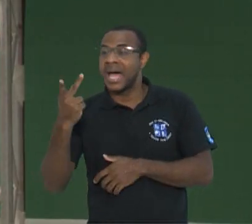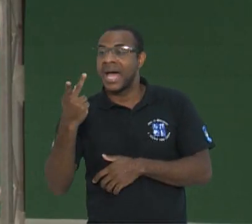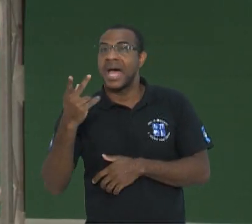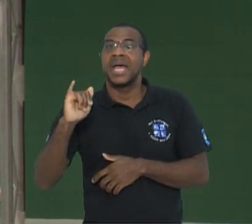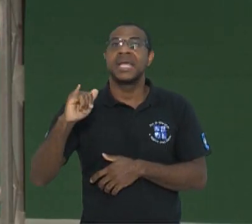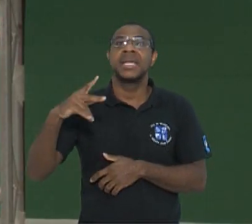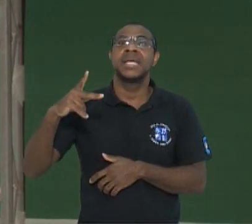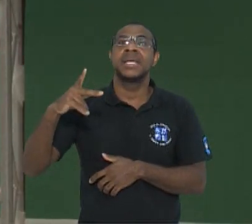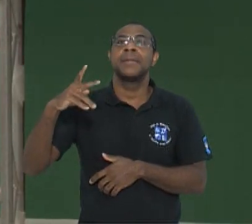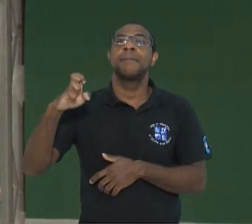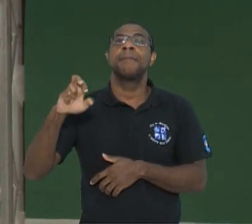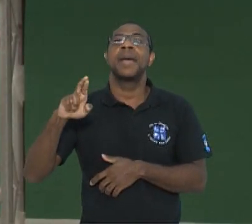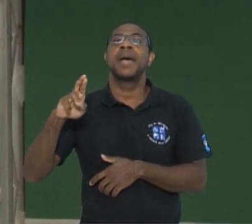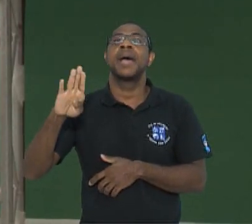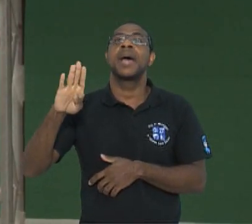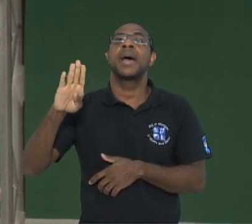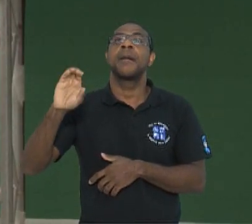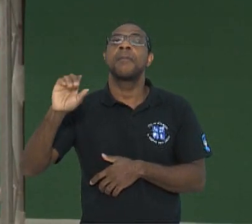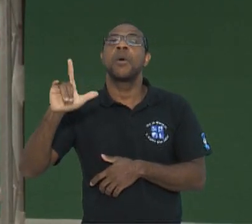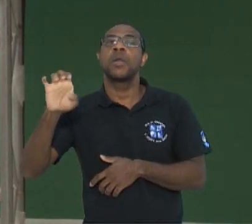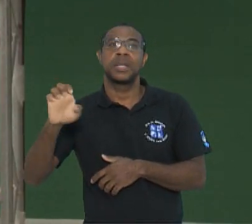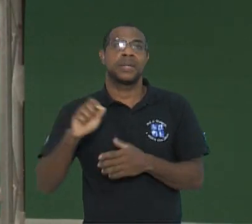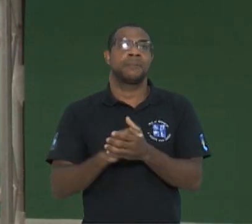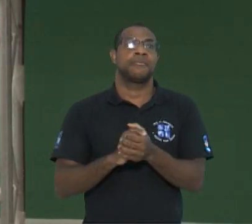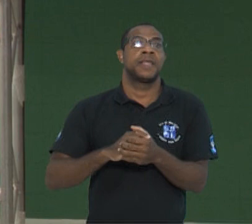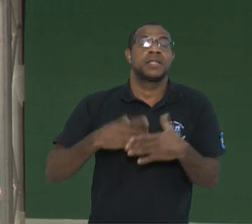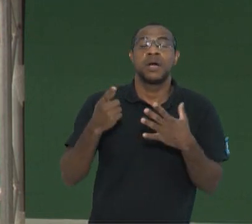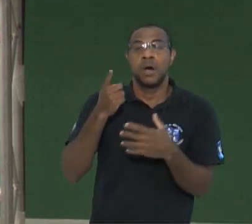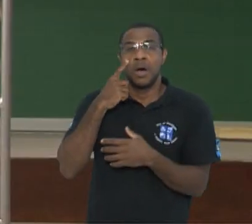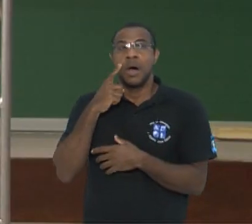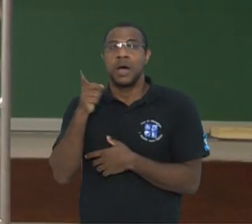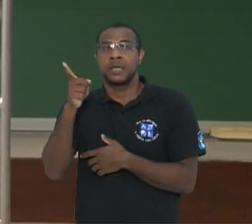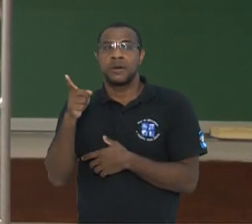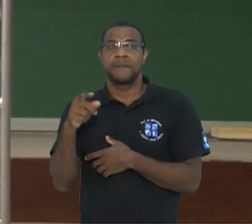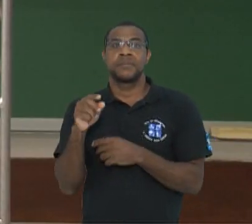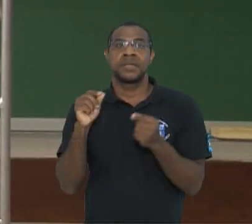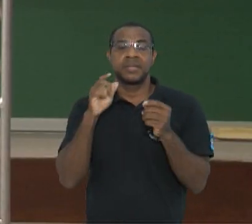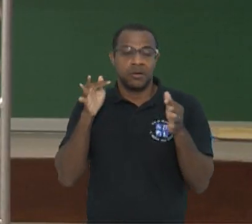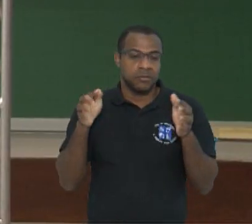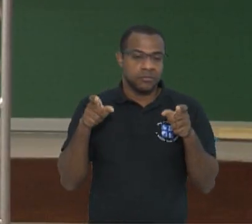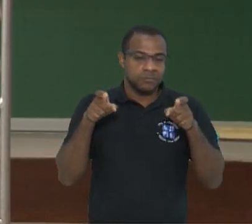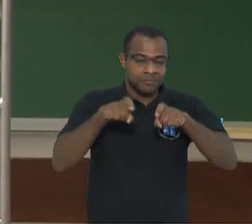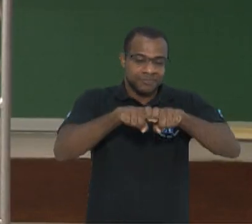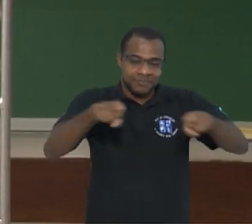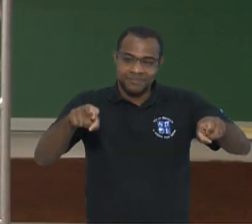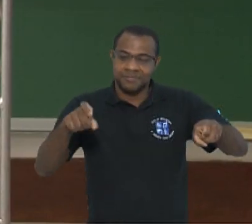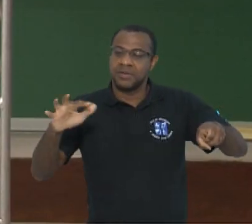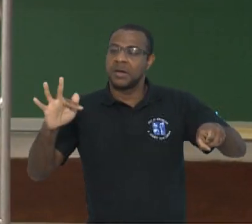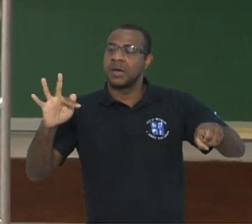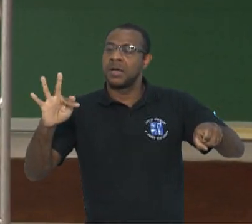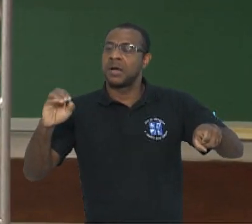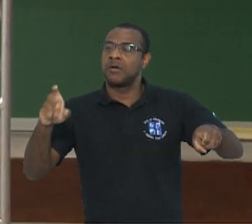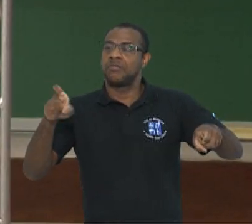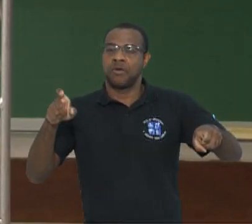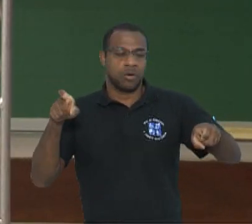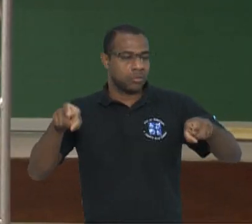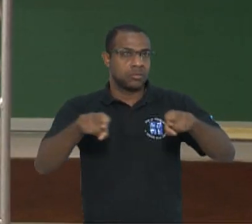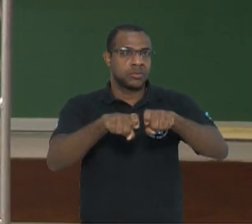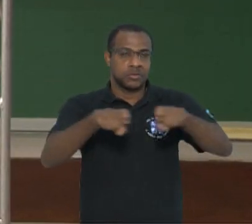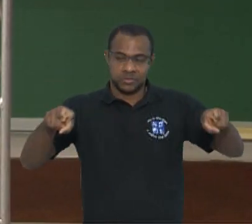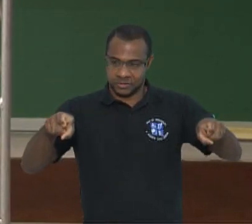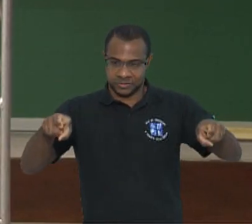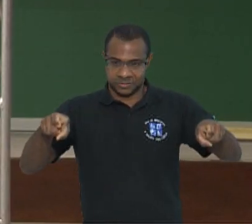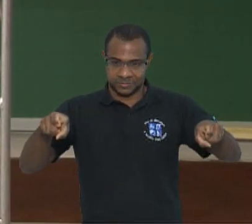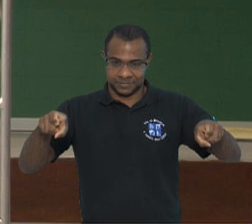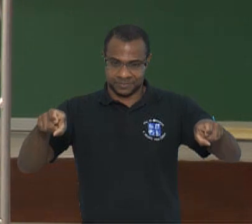hipérbole tem os focos sobre o eixo X. Eu vou deixar para vocês fazerem esse exercício, mas eu quero deixar uma dica.